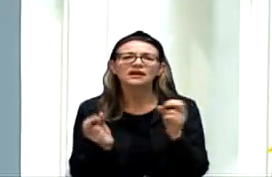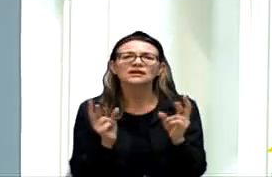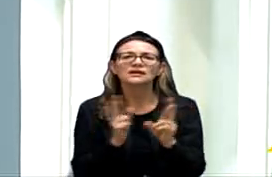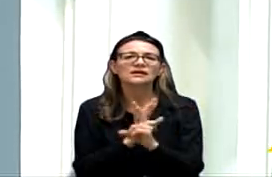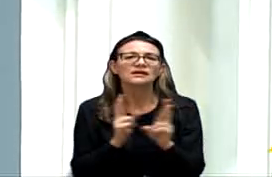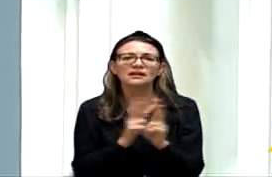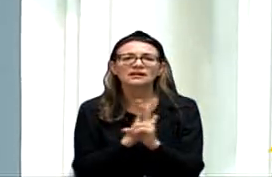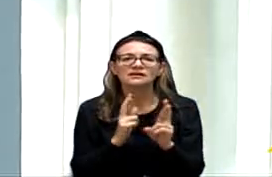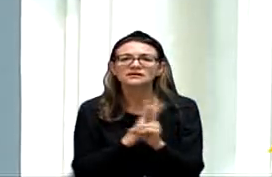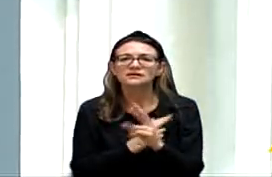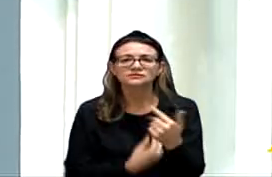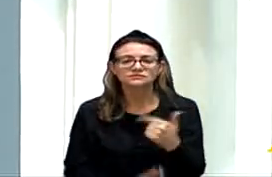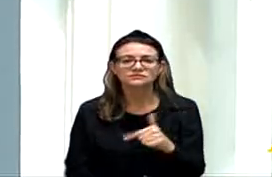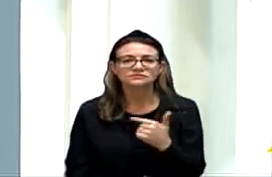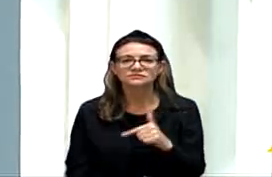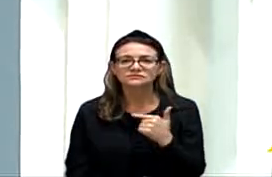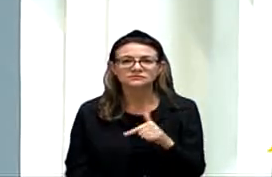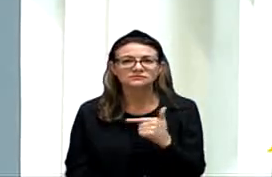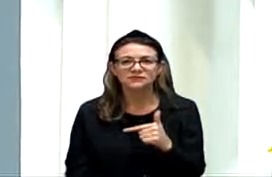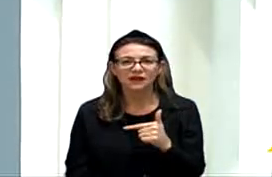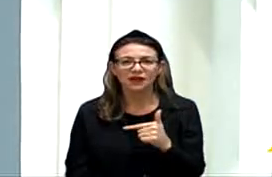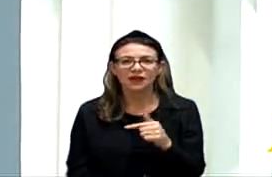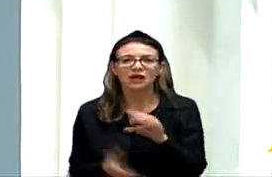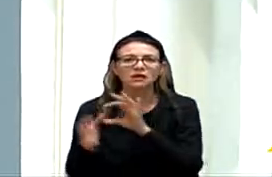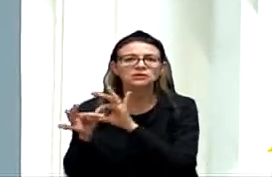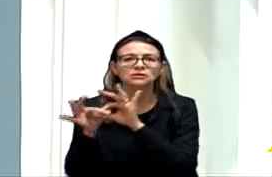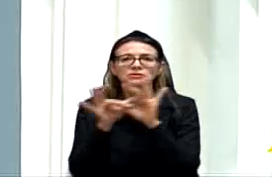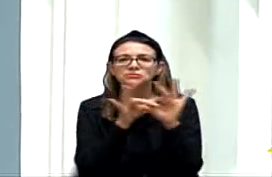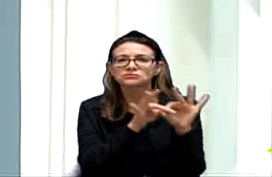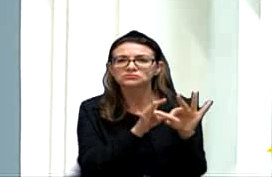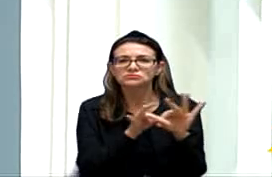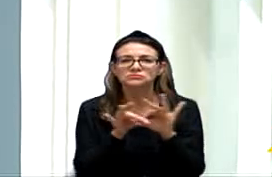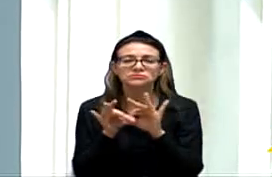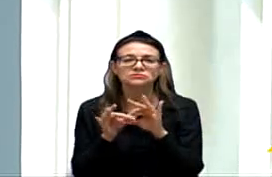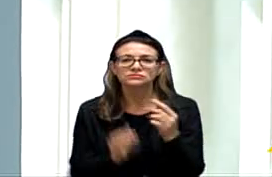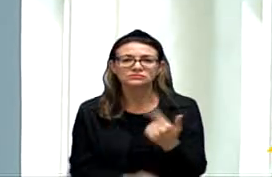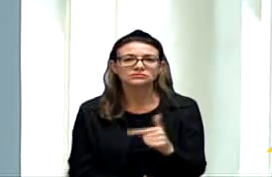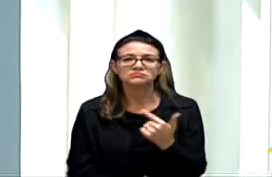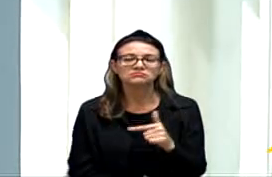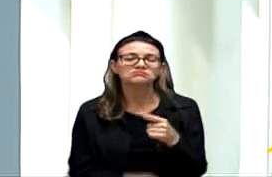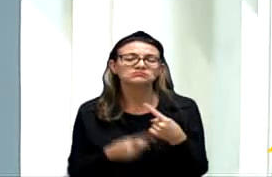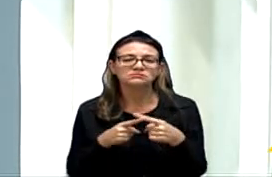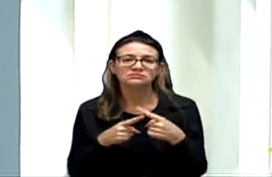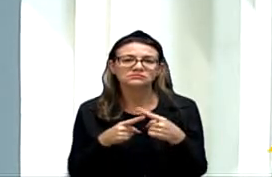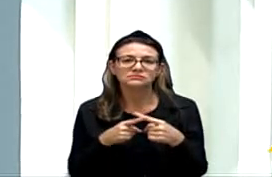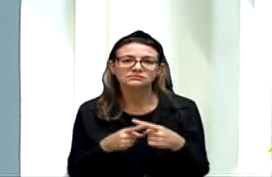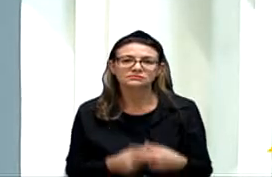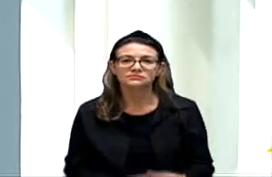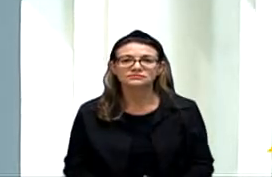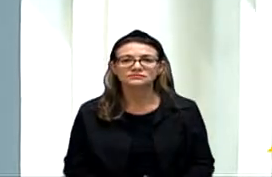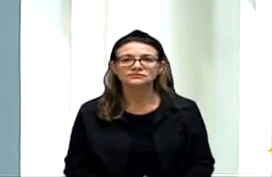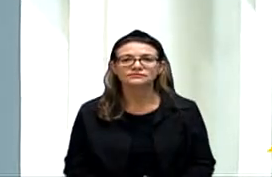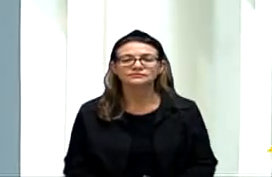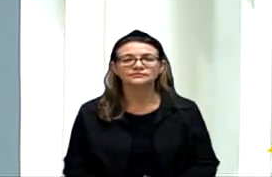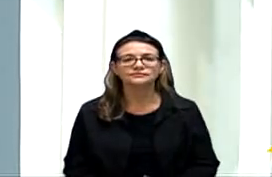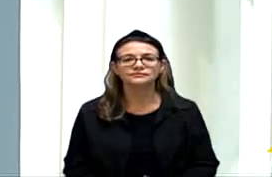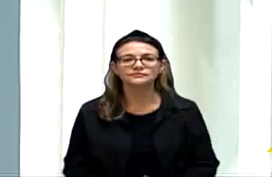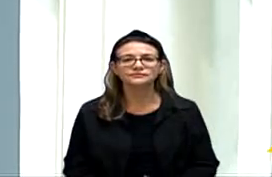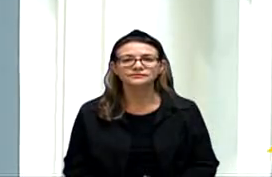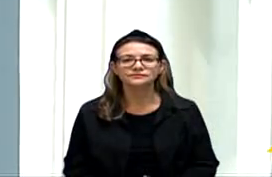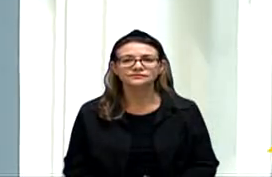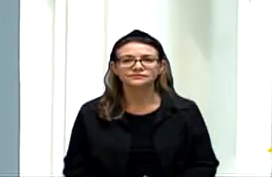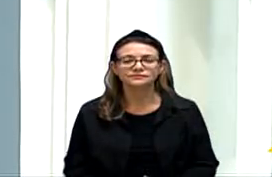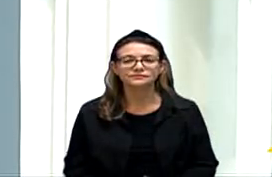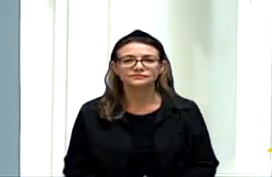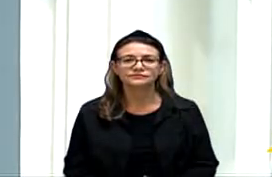as Por que que não tem essa interligação Entre uma e entre outra né Por que não